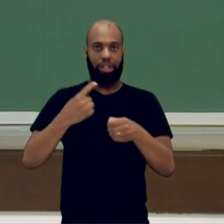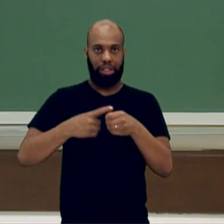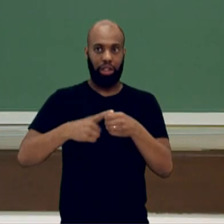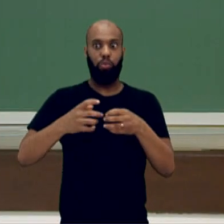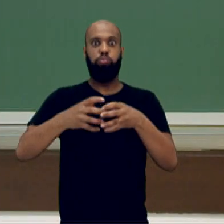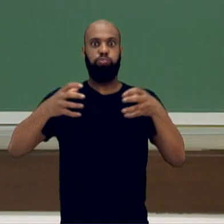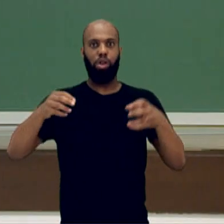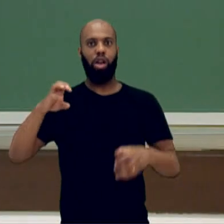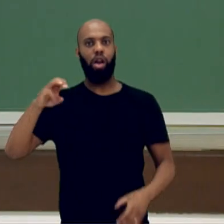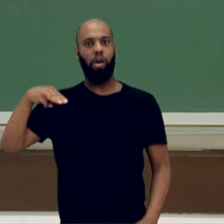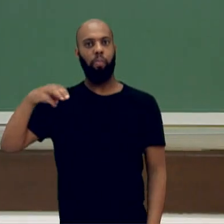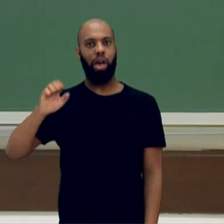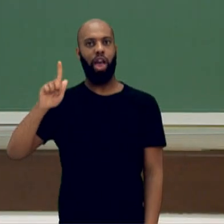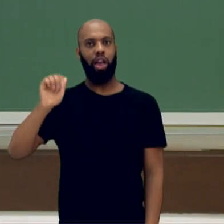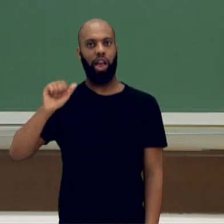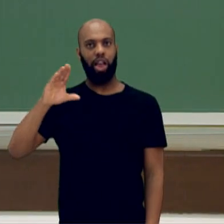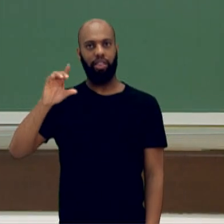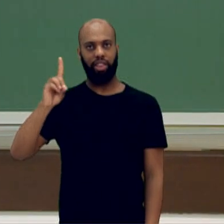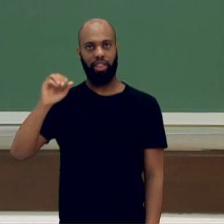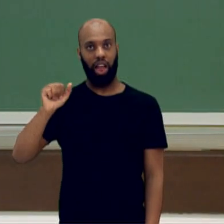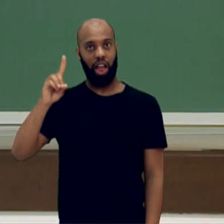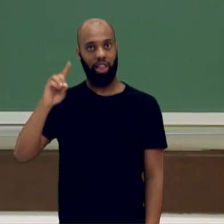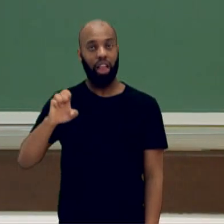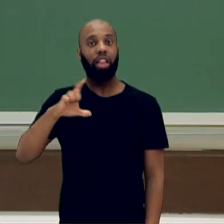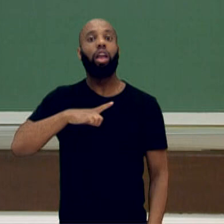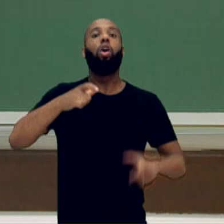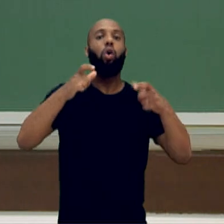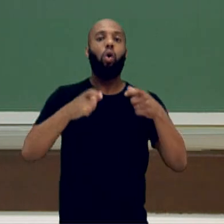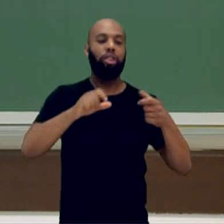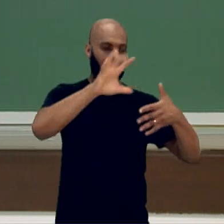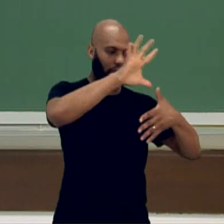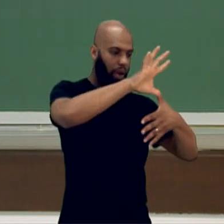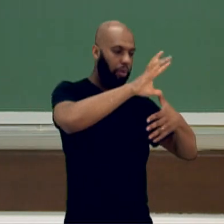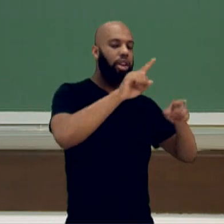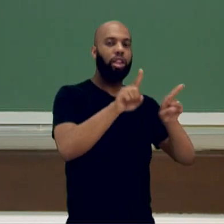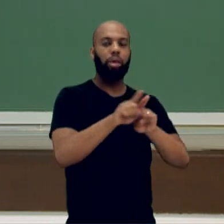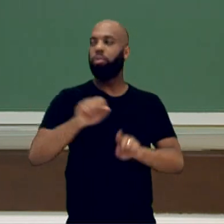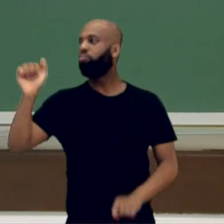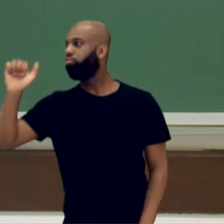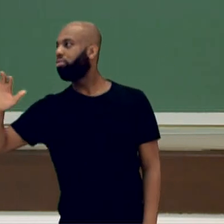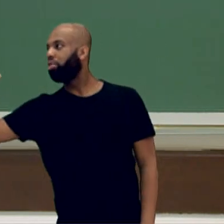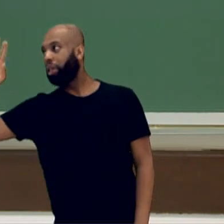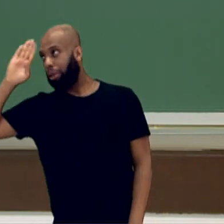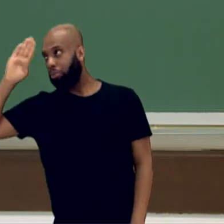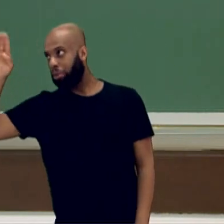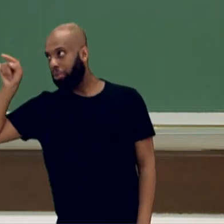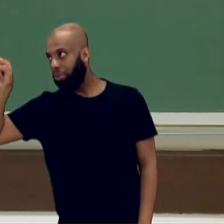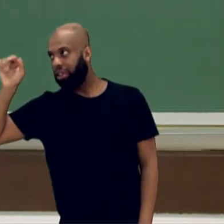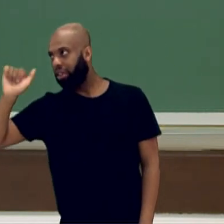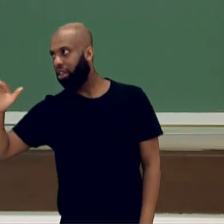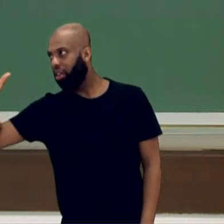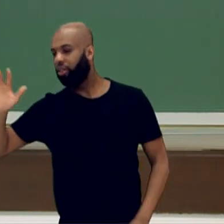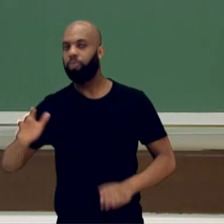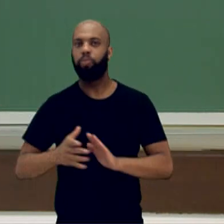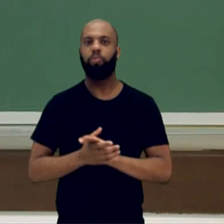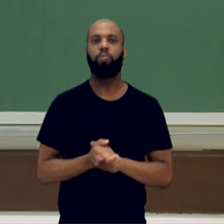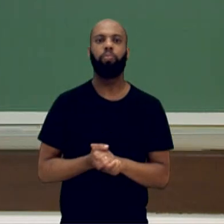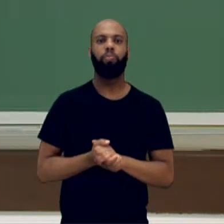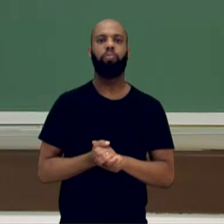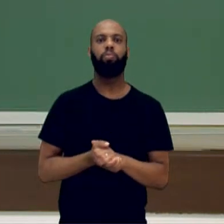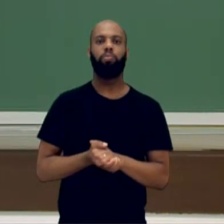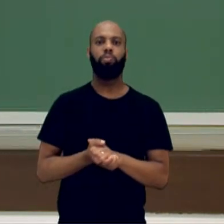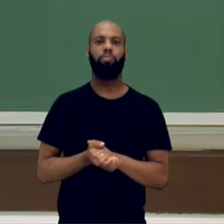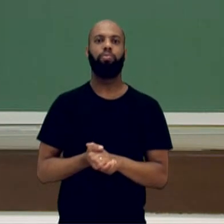essa relação, né, com os países, tanto na América aqui, quanto na Ásia, principalmente, especialmente na Ásia, tá?